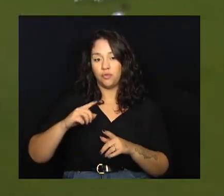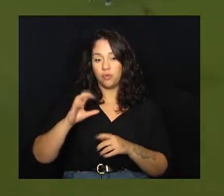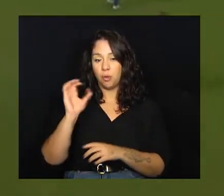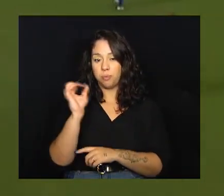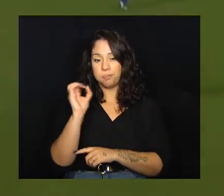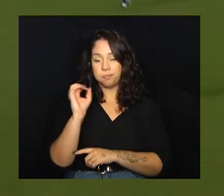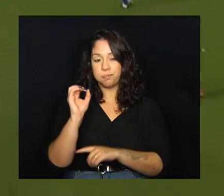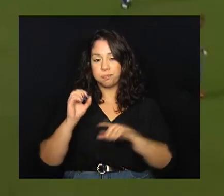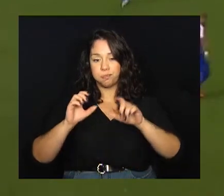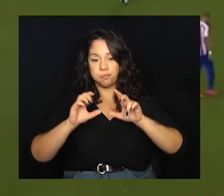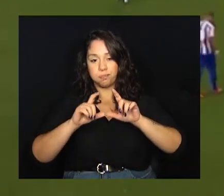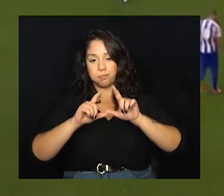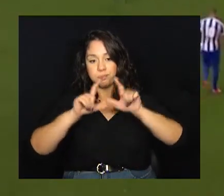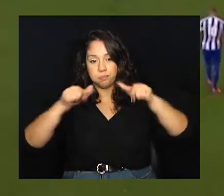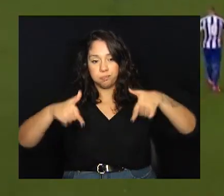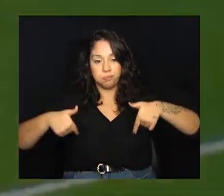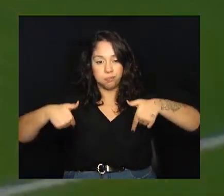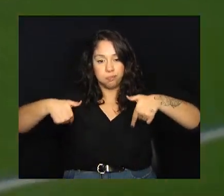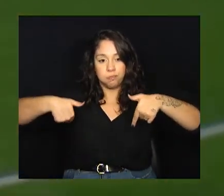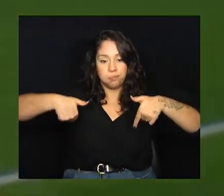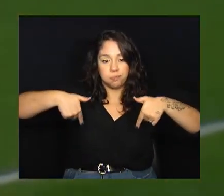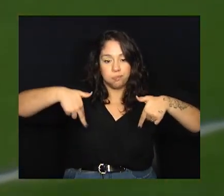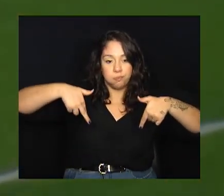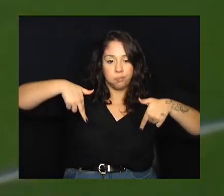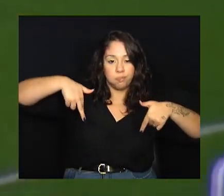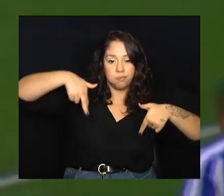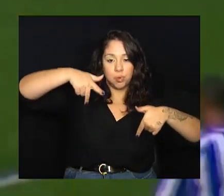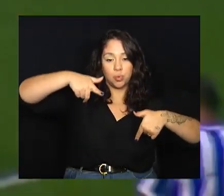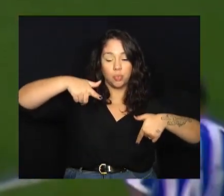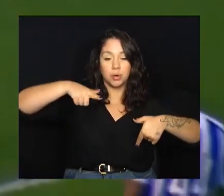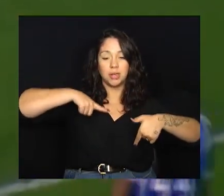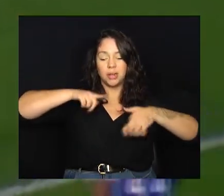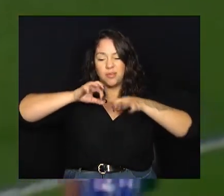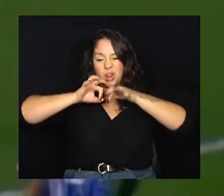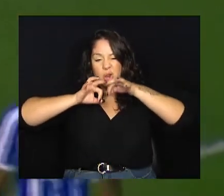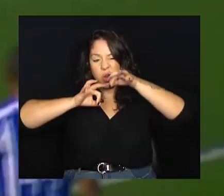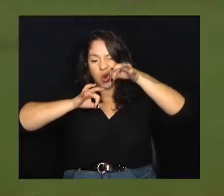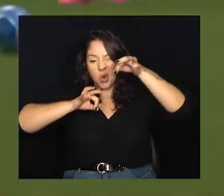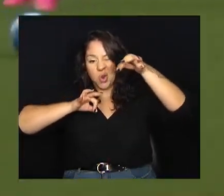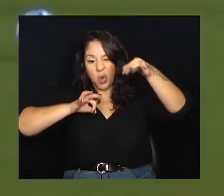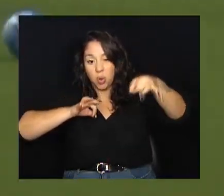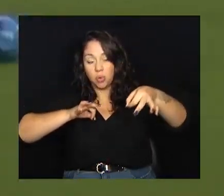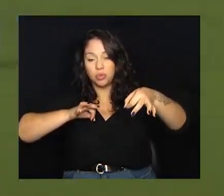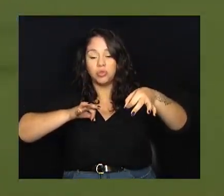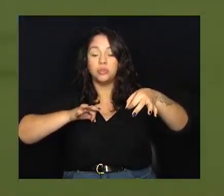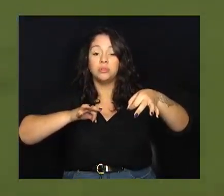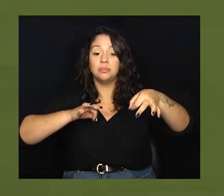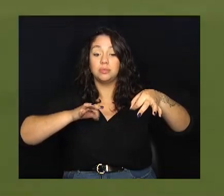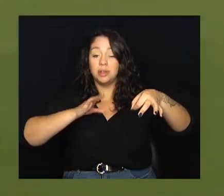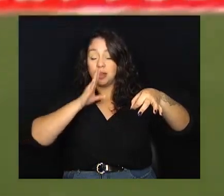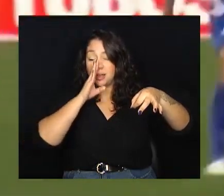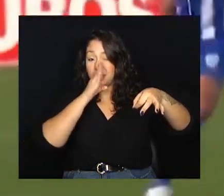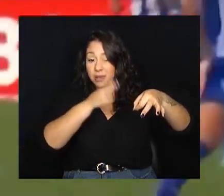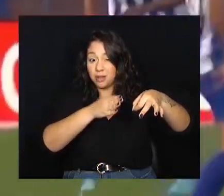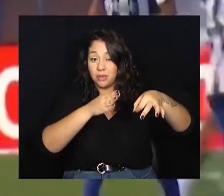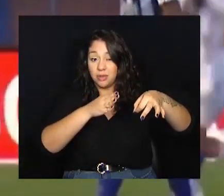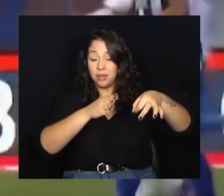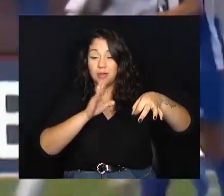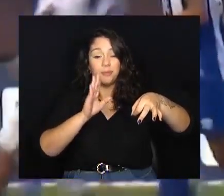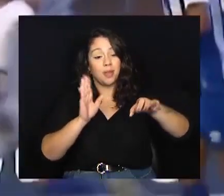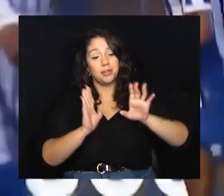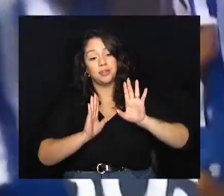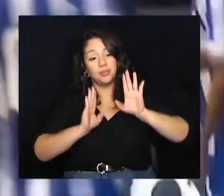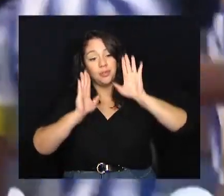Paulo Baia que na esquerda e de muito longe arriscou a direção era o ângulo Mas o